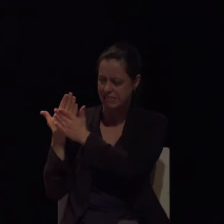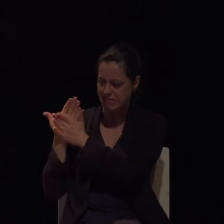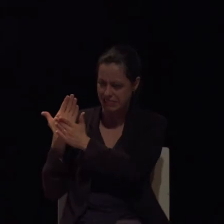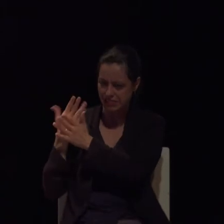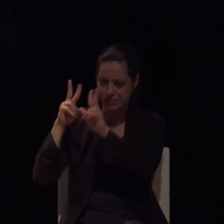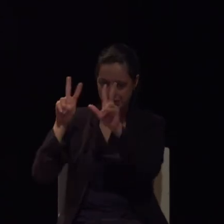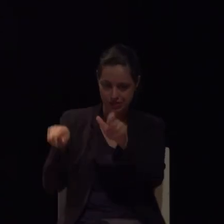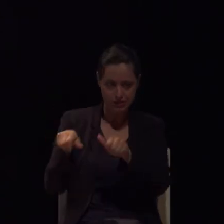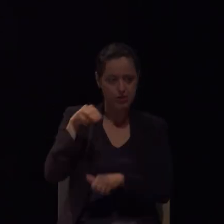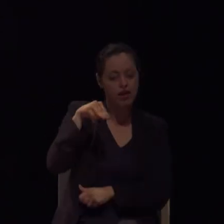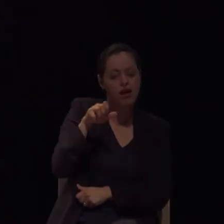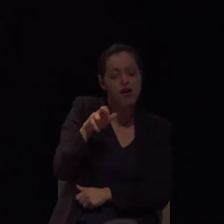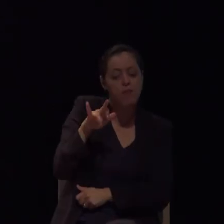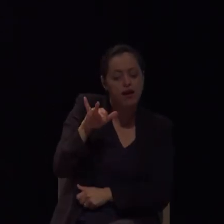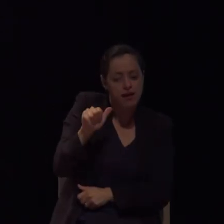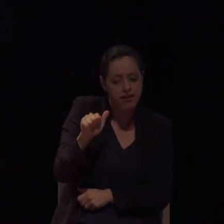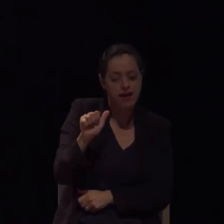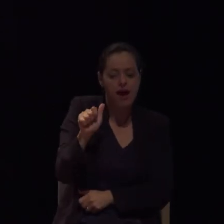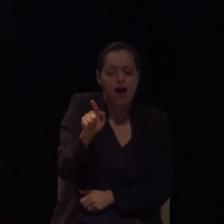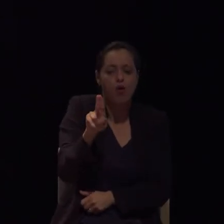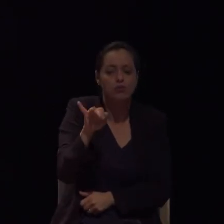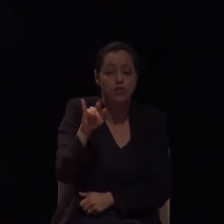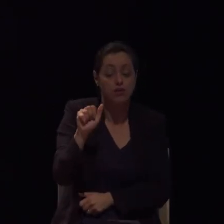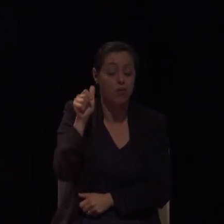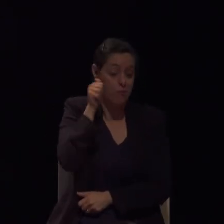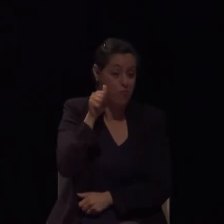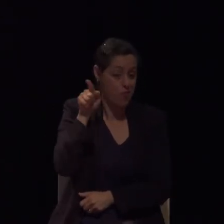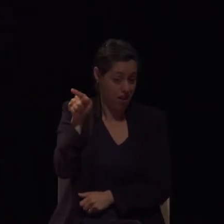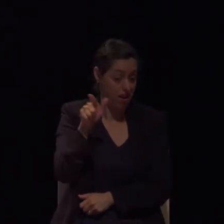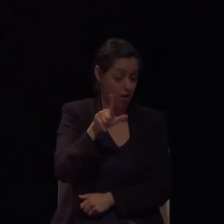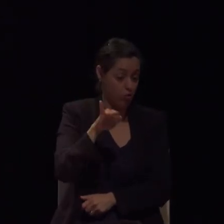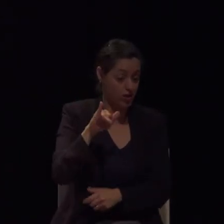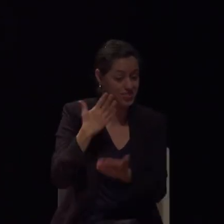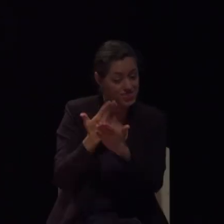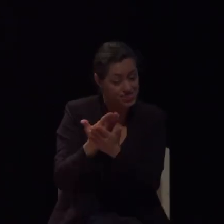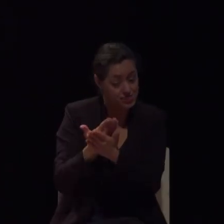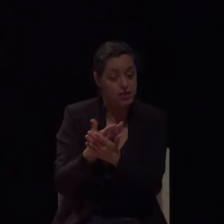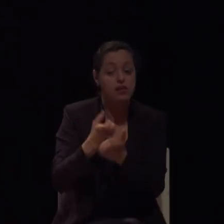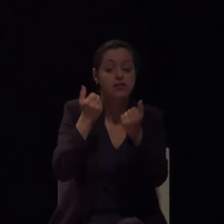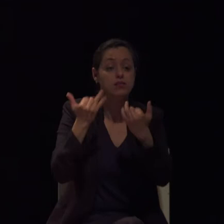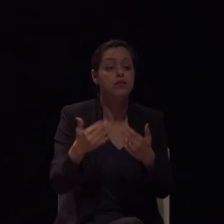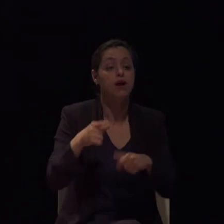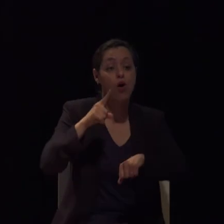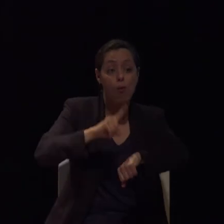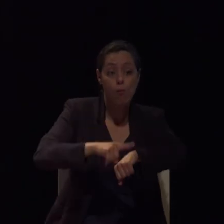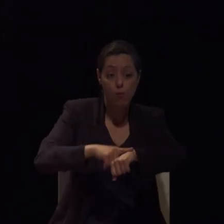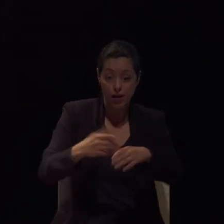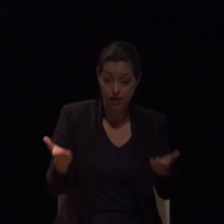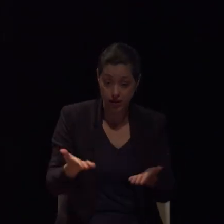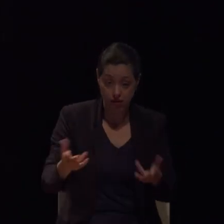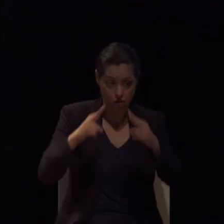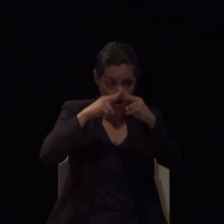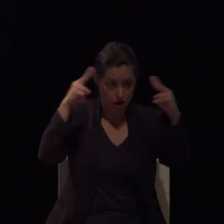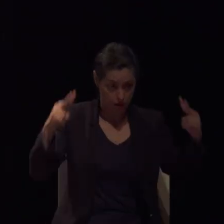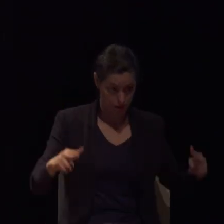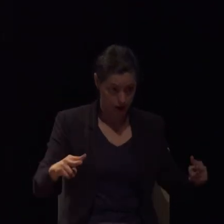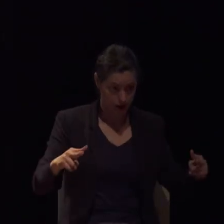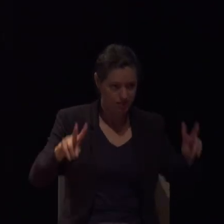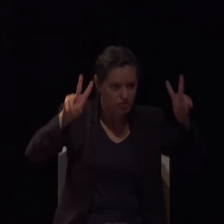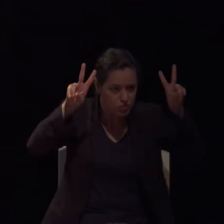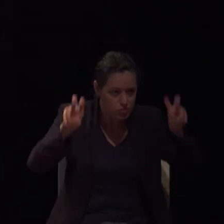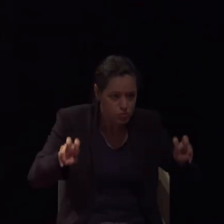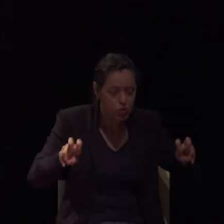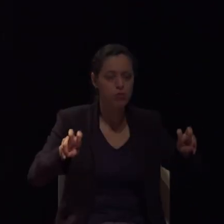que ela fala que esse momento do masp é muito mais lina do que pedro né